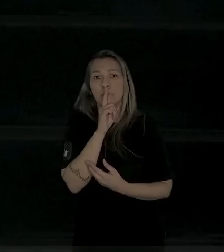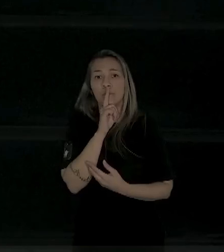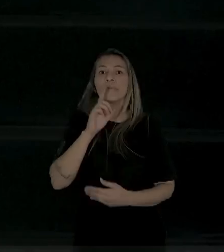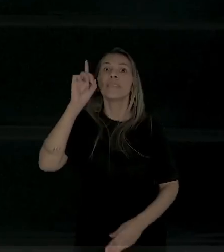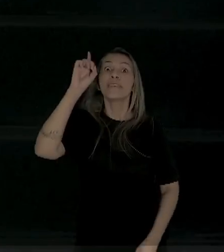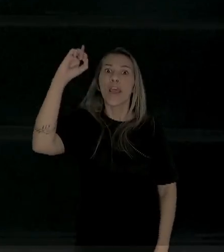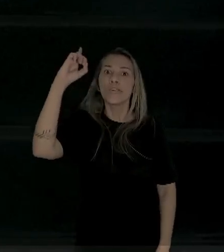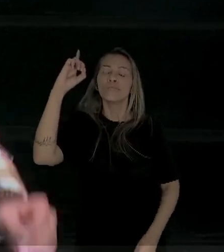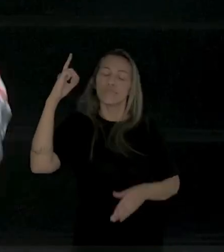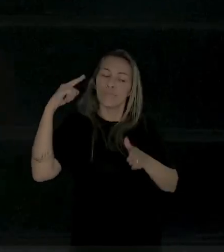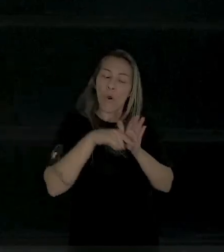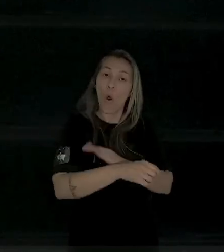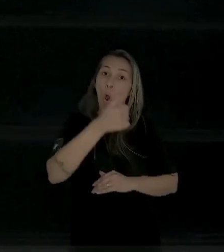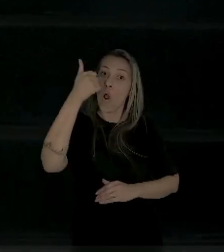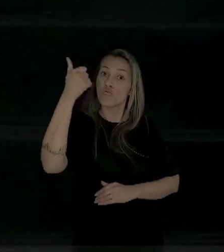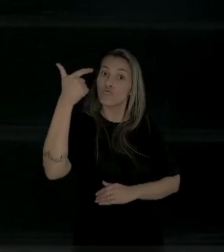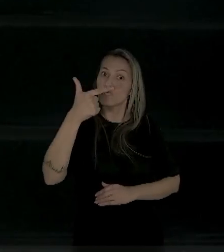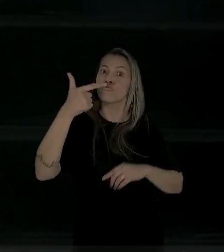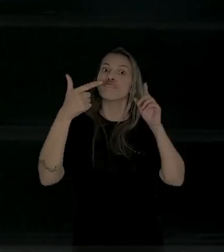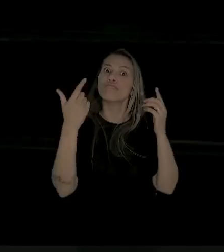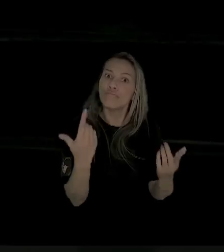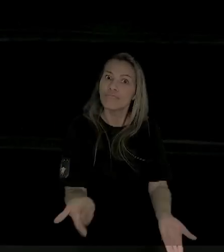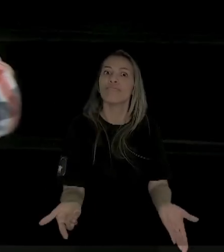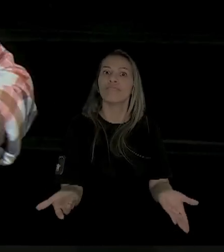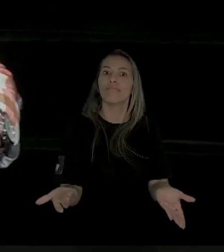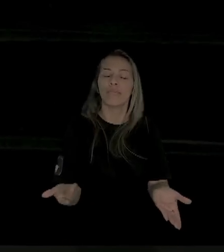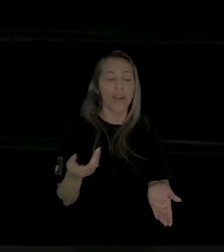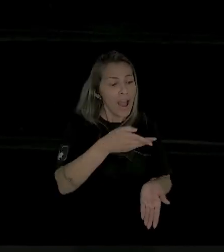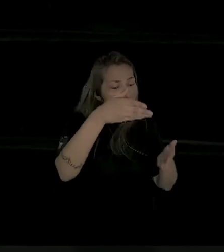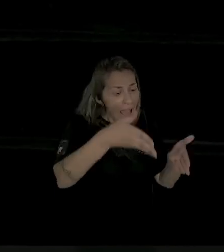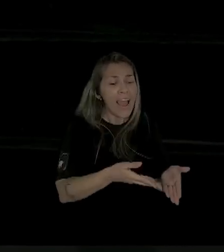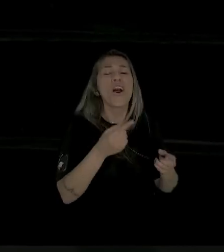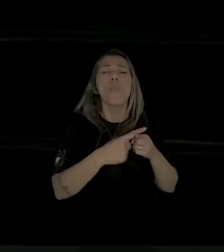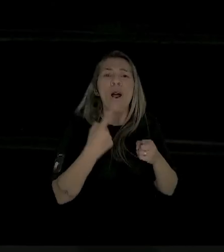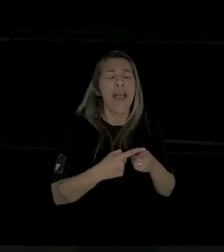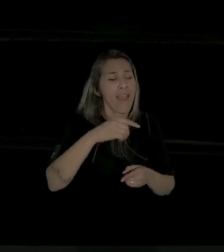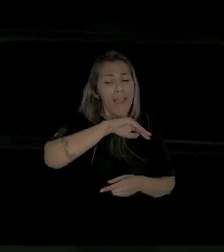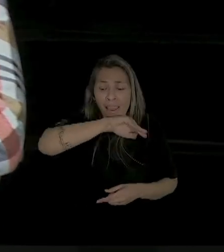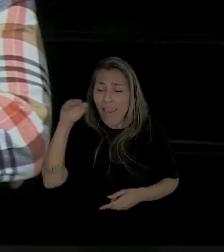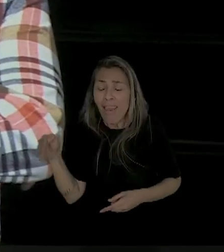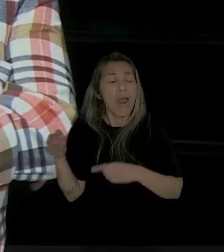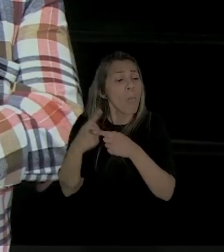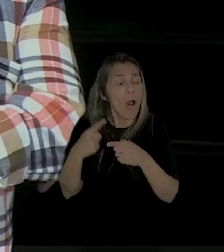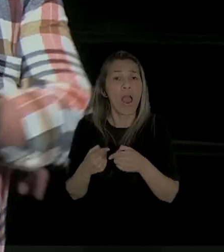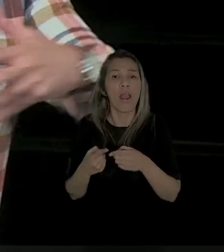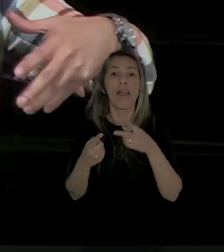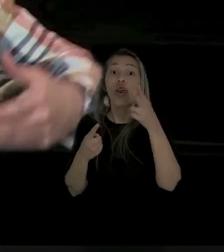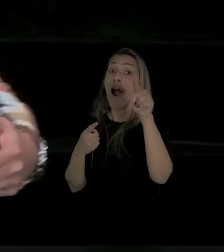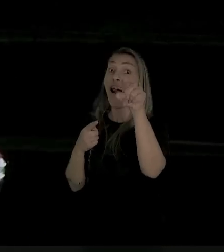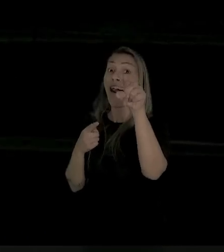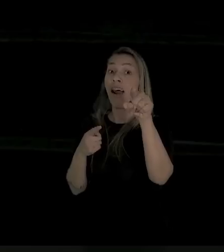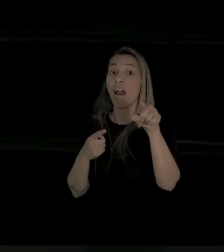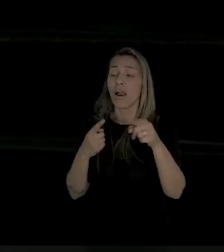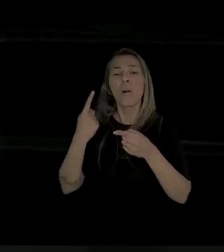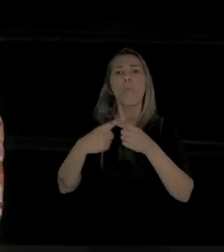para Elias: o que você está fazendo nessa caverna, Elias? O que você está fazendo fora da igreja, Elias? O que você está